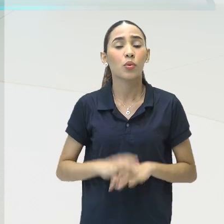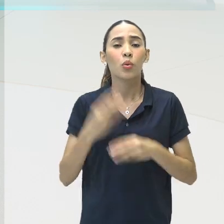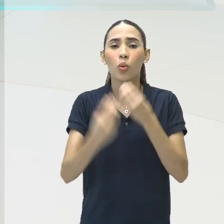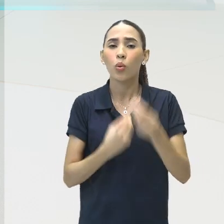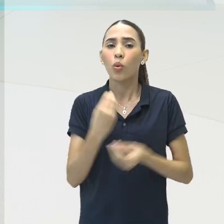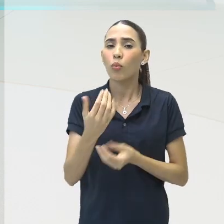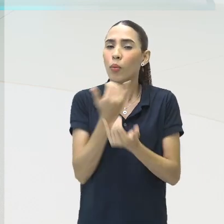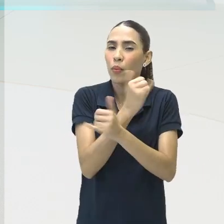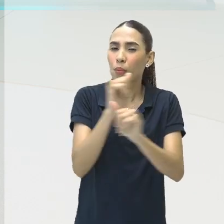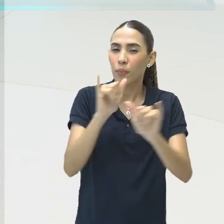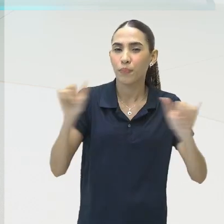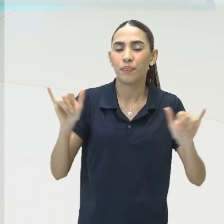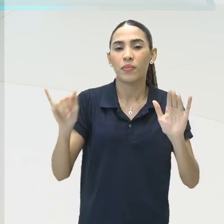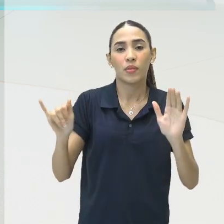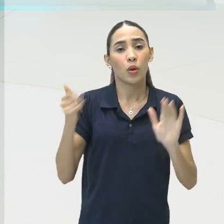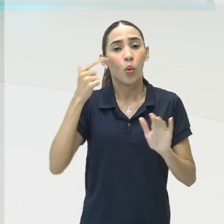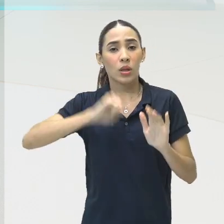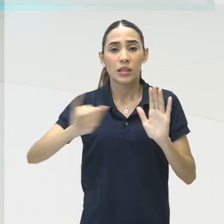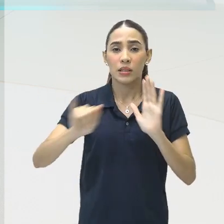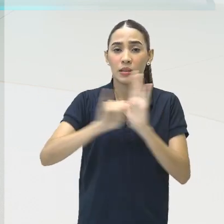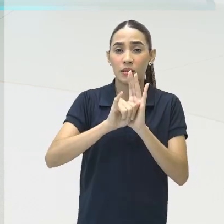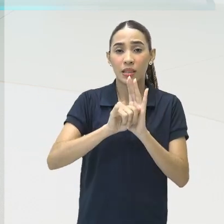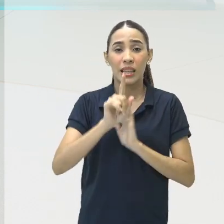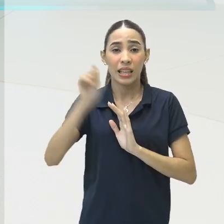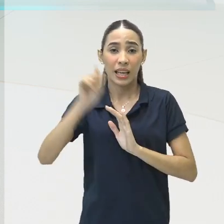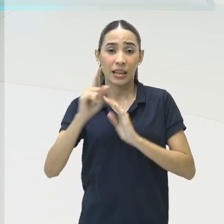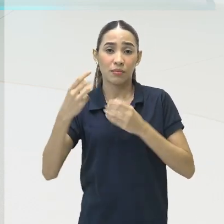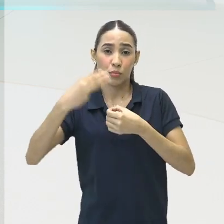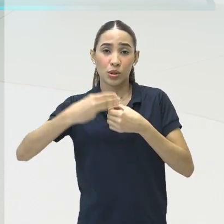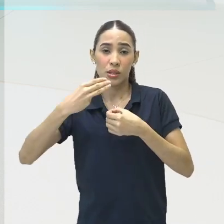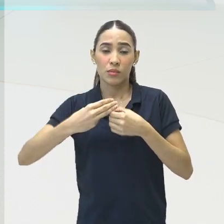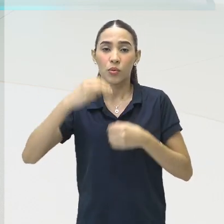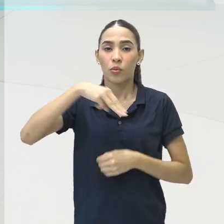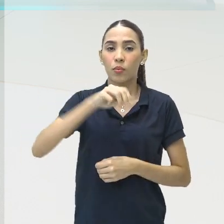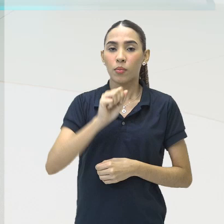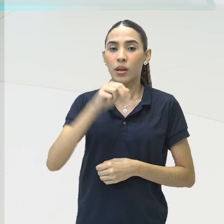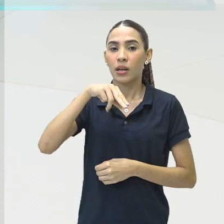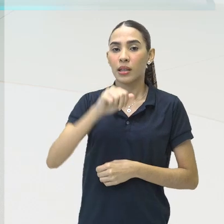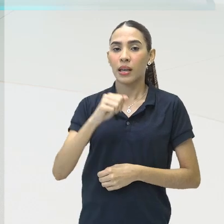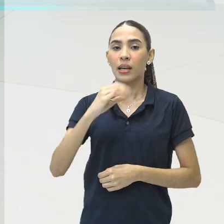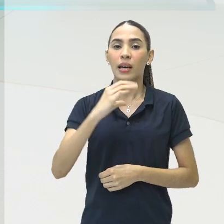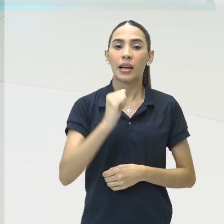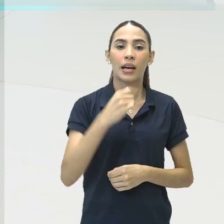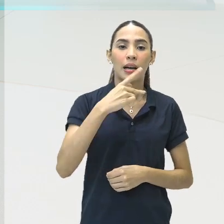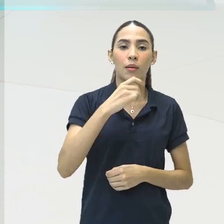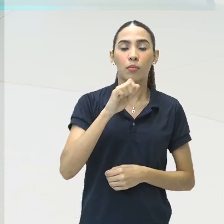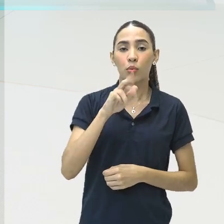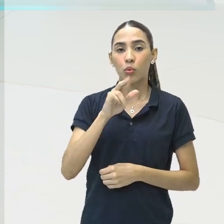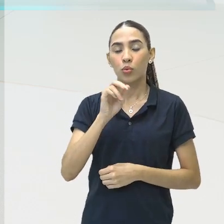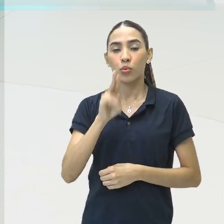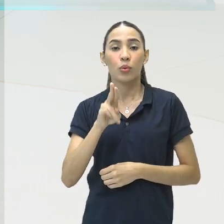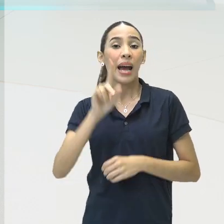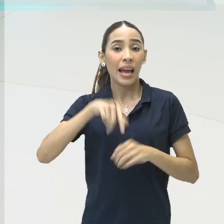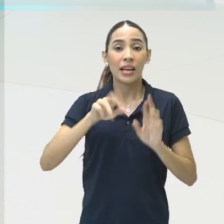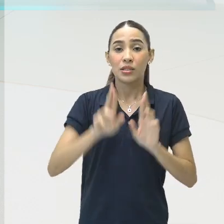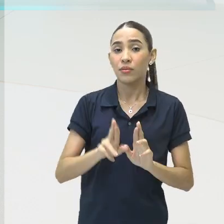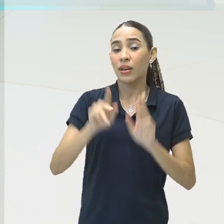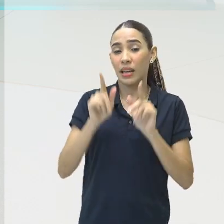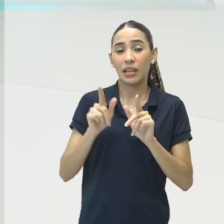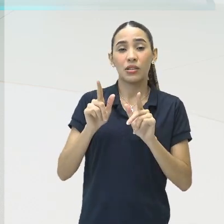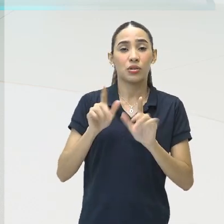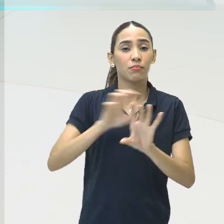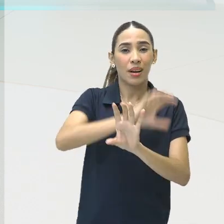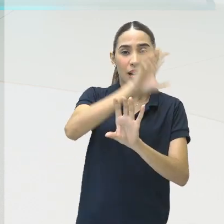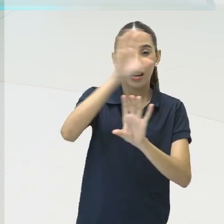a terem uma identidade própria em Manacapuru, porque se você for observar, a ciranda de Manacapuru é diferente das cirandas, né, do restante